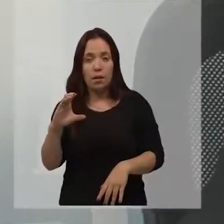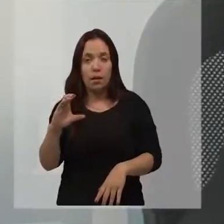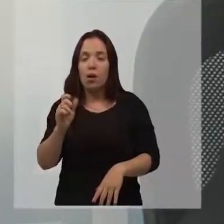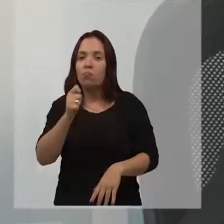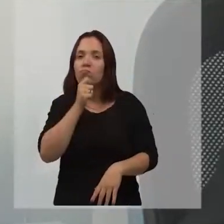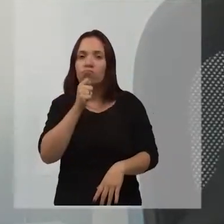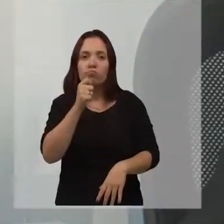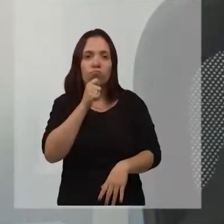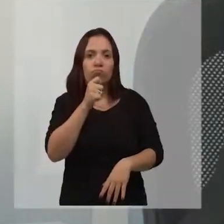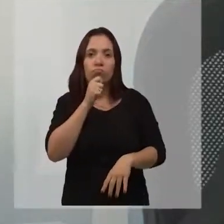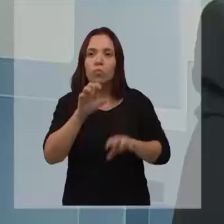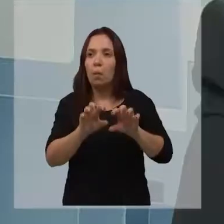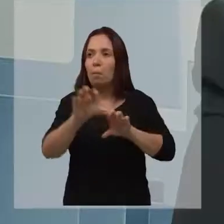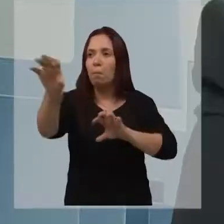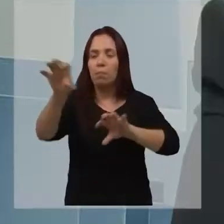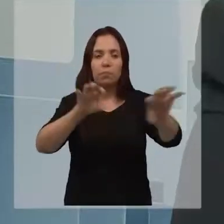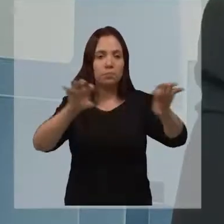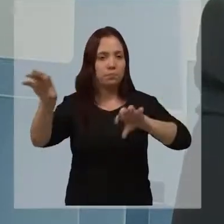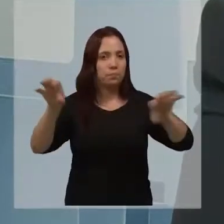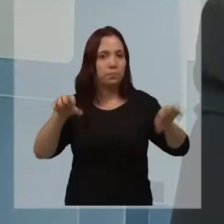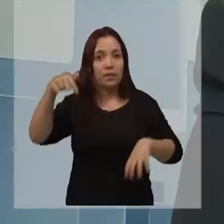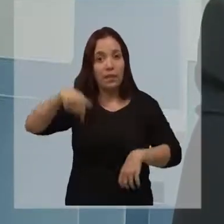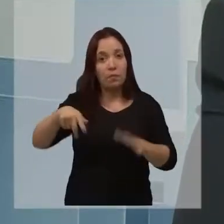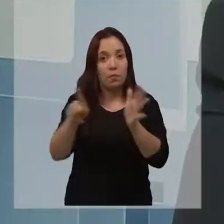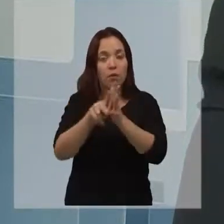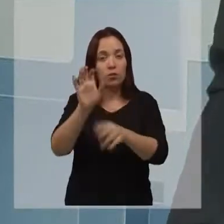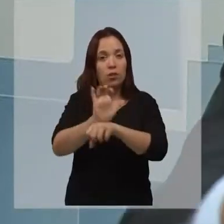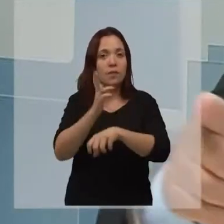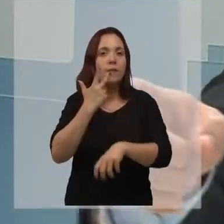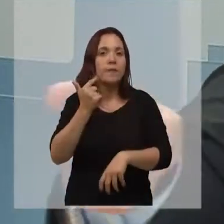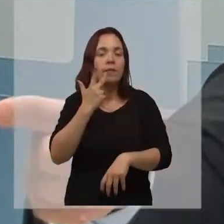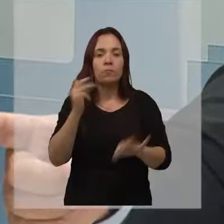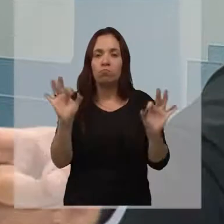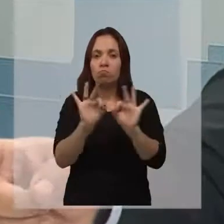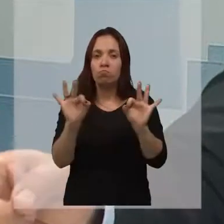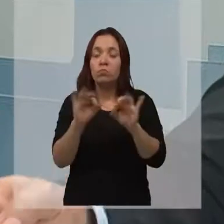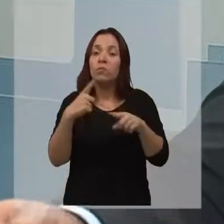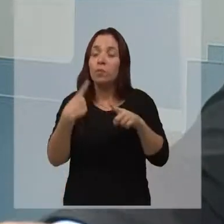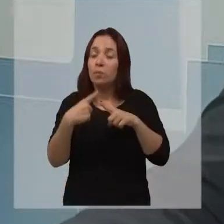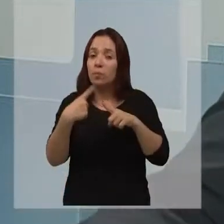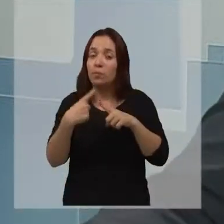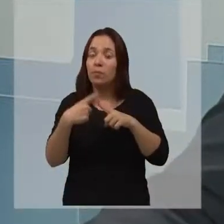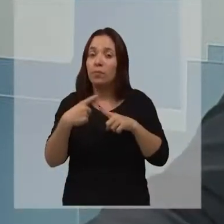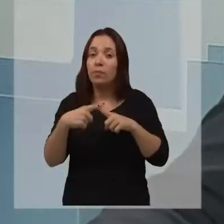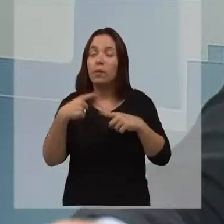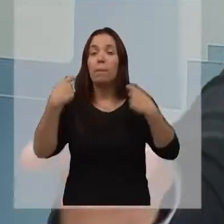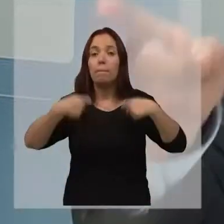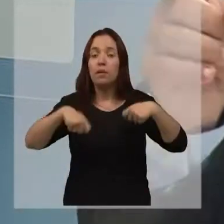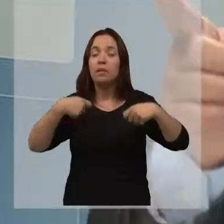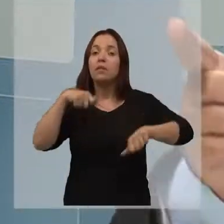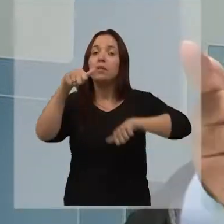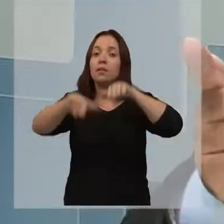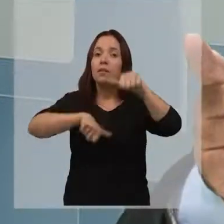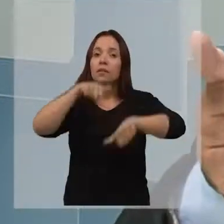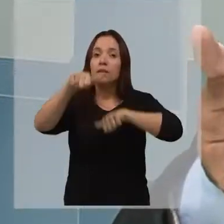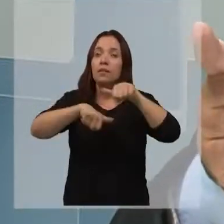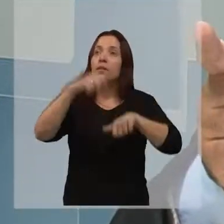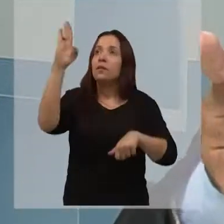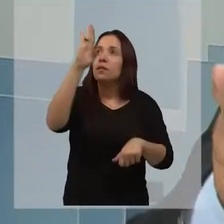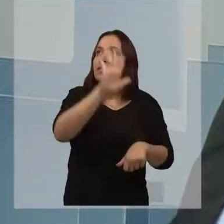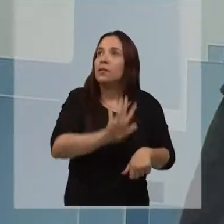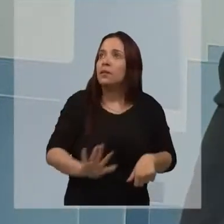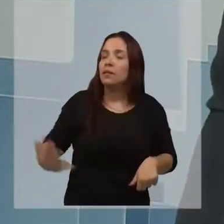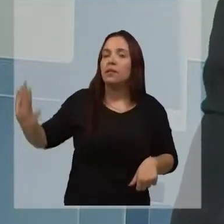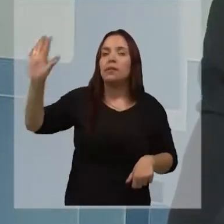aqui no Ceará. Né? Verdade. Justamente por conta que tinha que haver uma mudança a nível nacional.